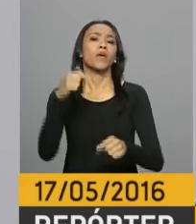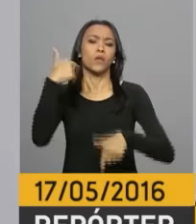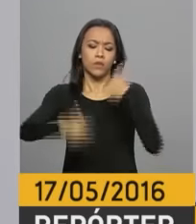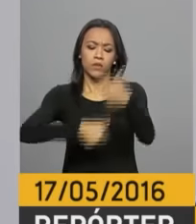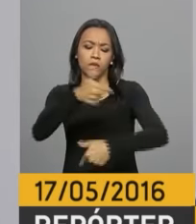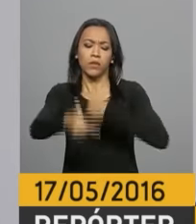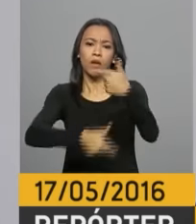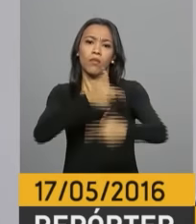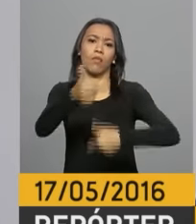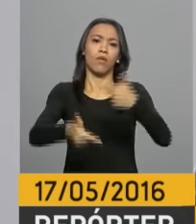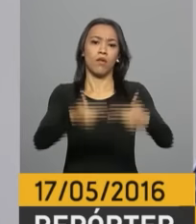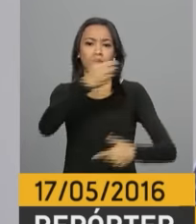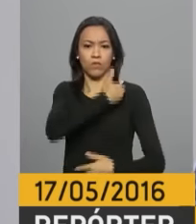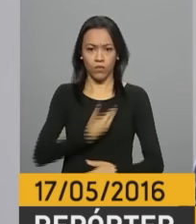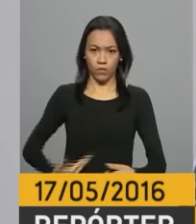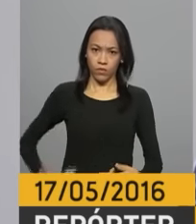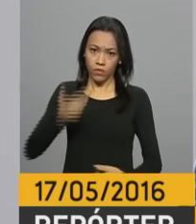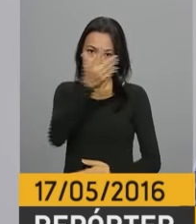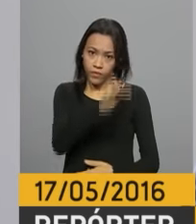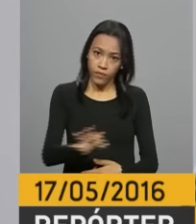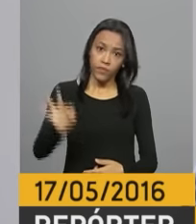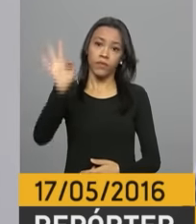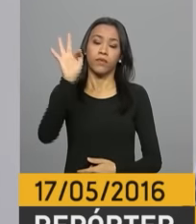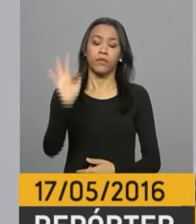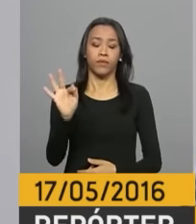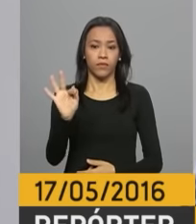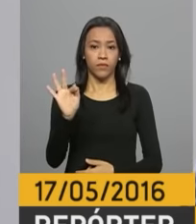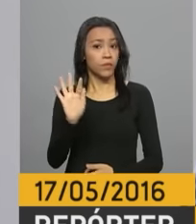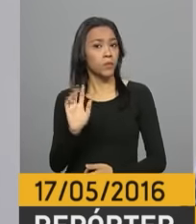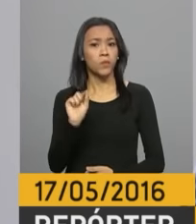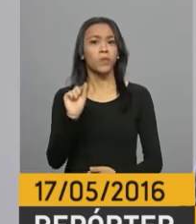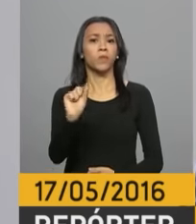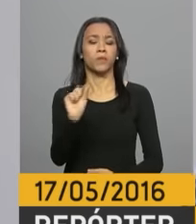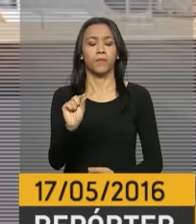do governo federal, na medida em que